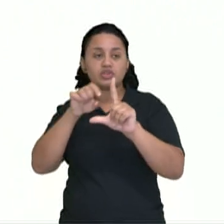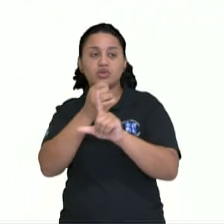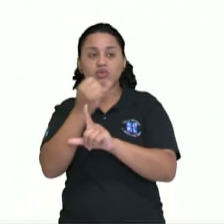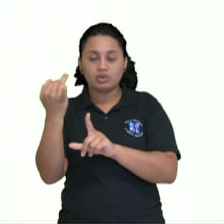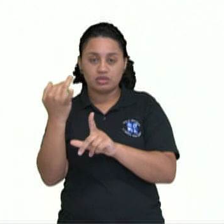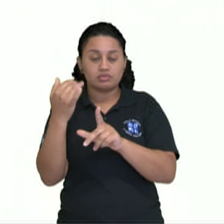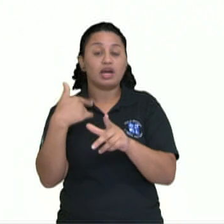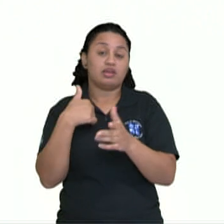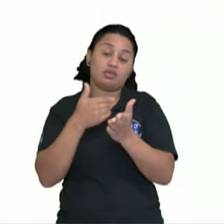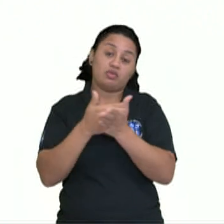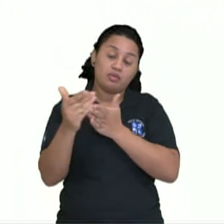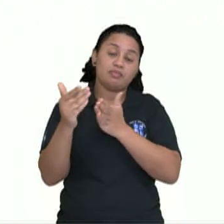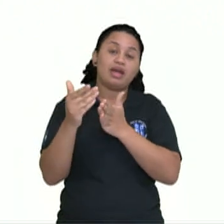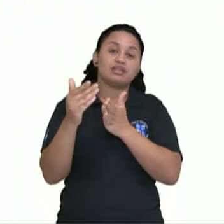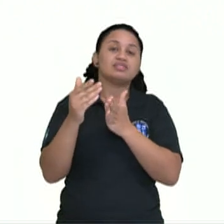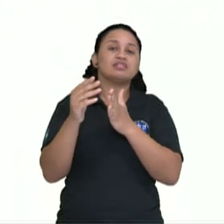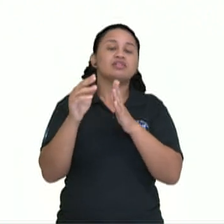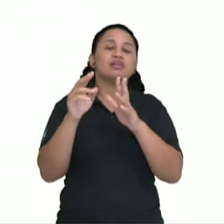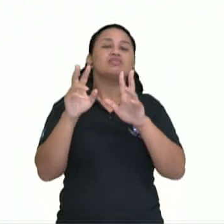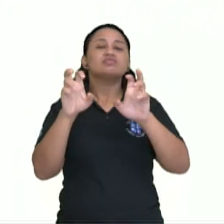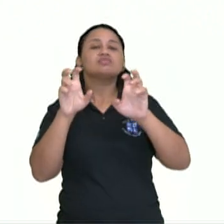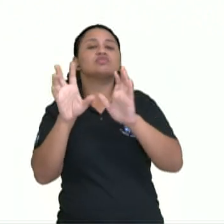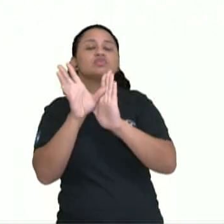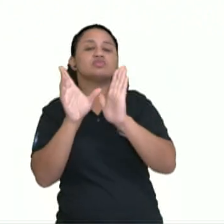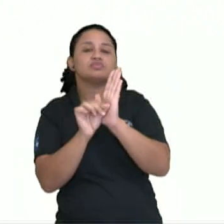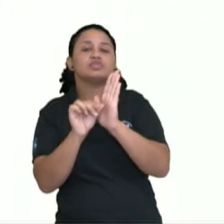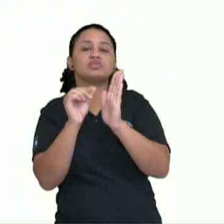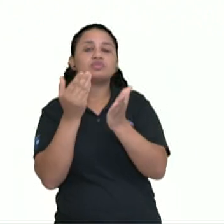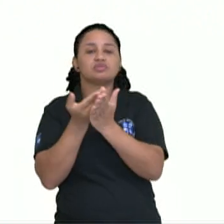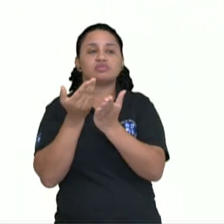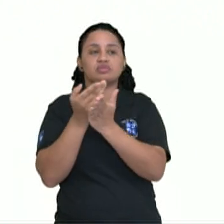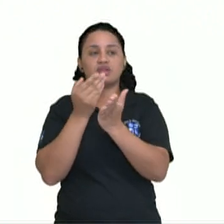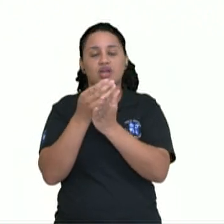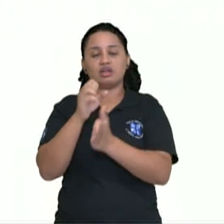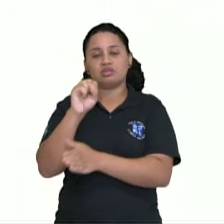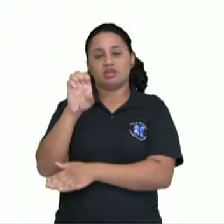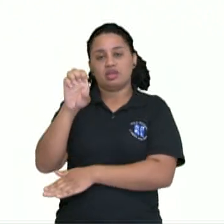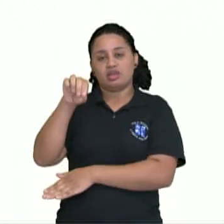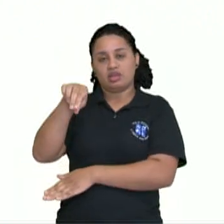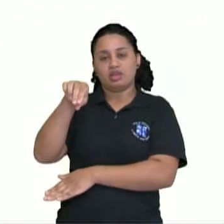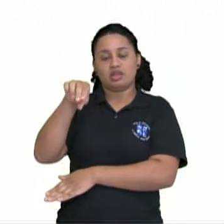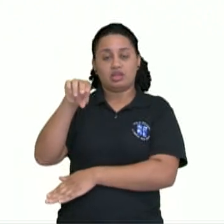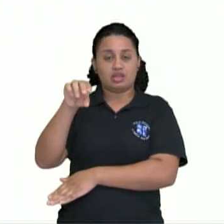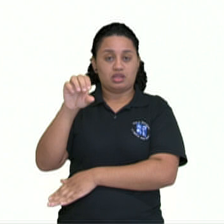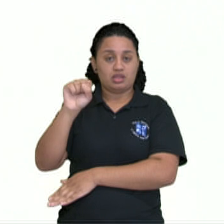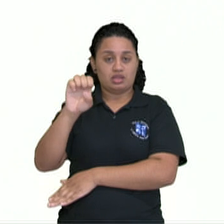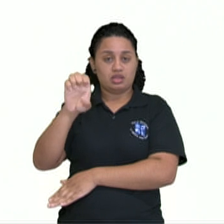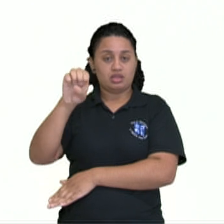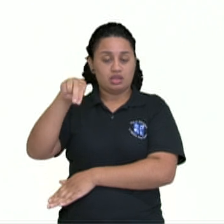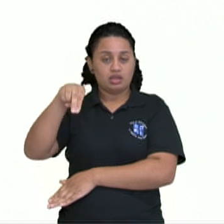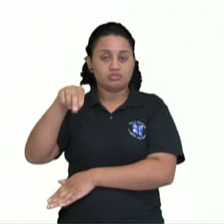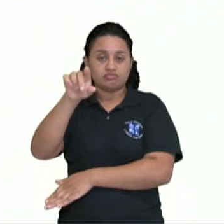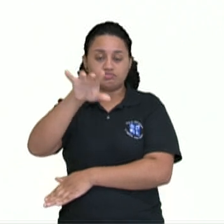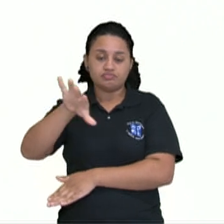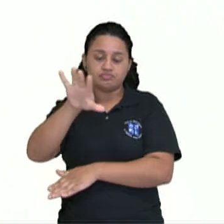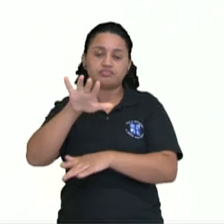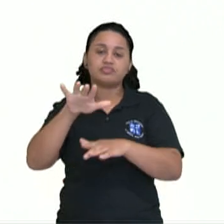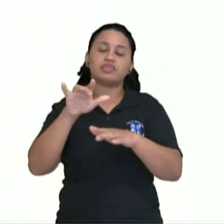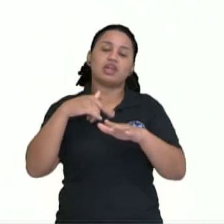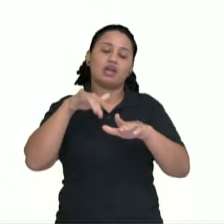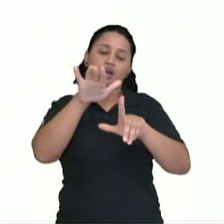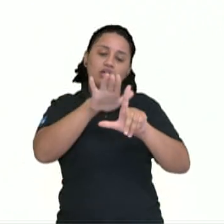o nosso assunto, né? O seno desse ângulo θ, que é formado aqui pela corrente e pelo campo magnético, que